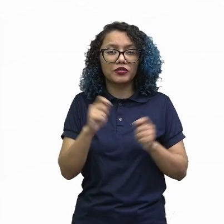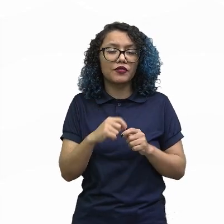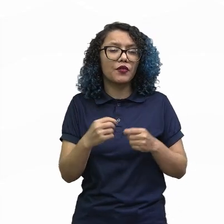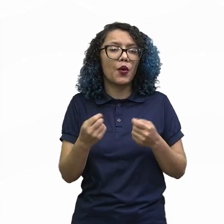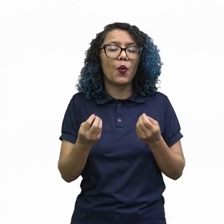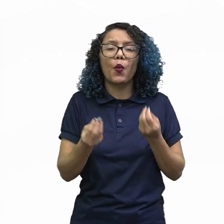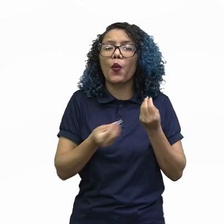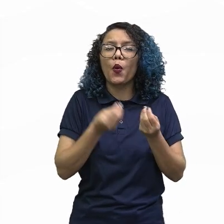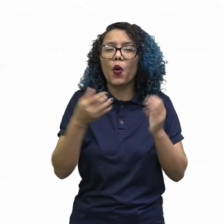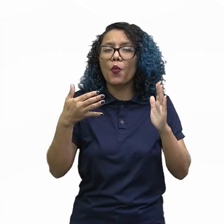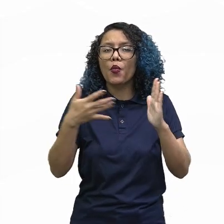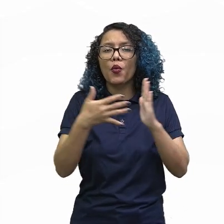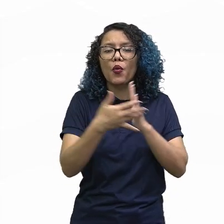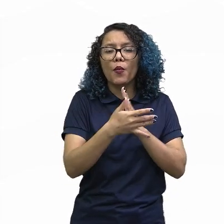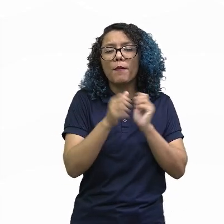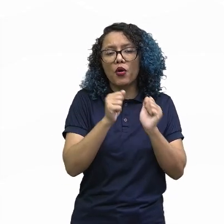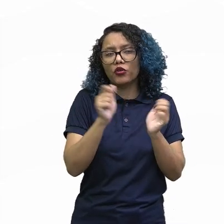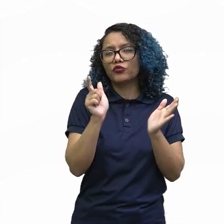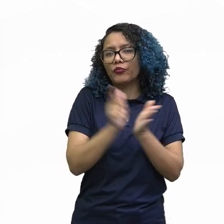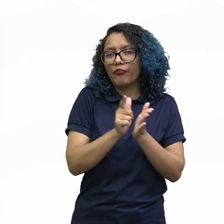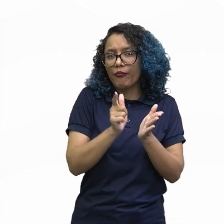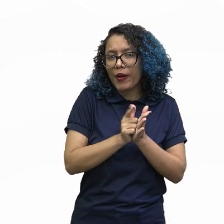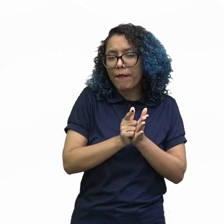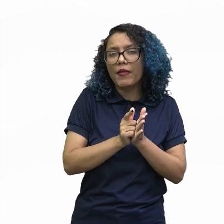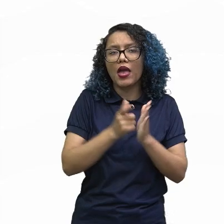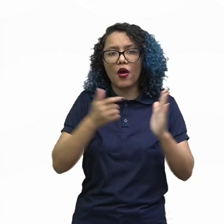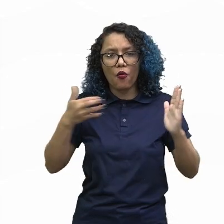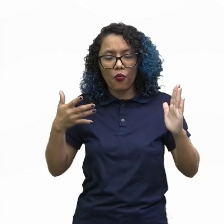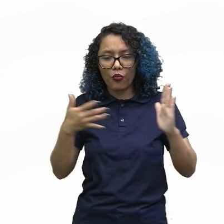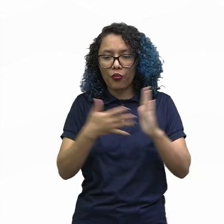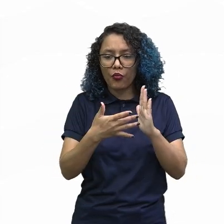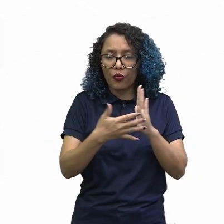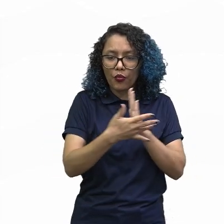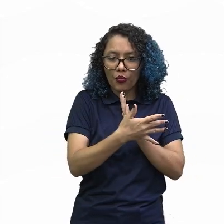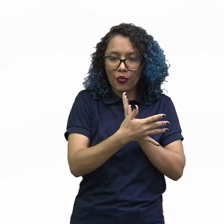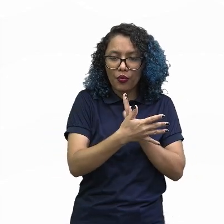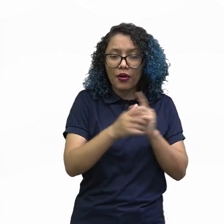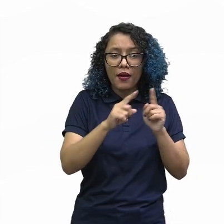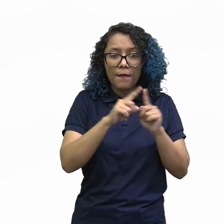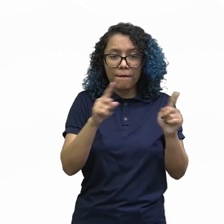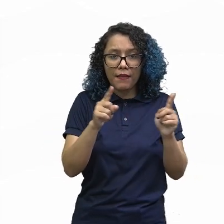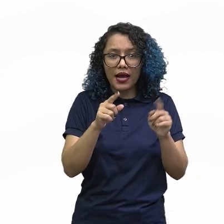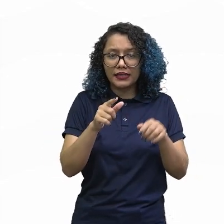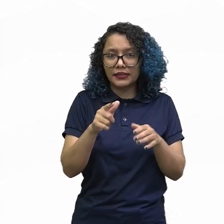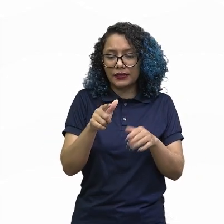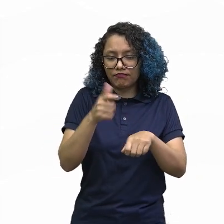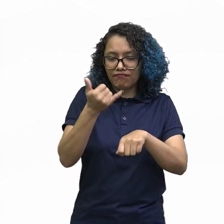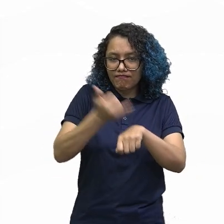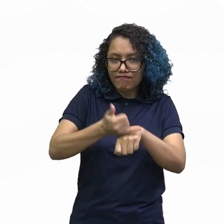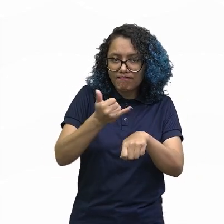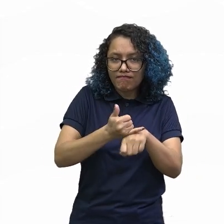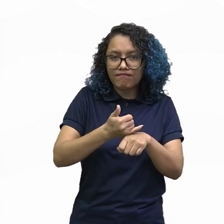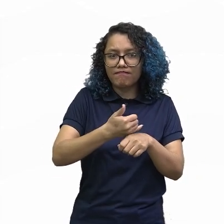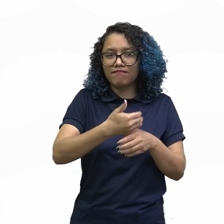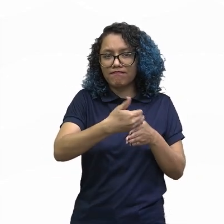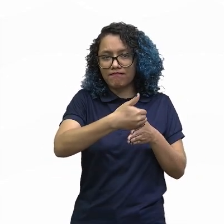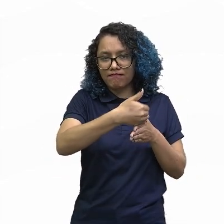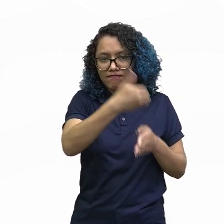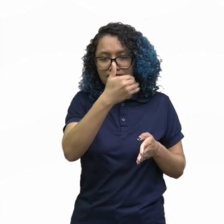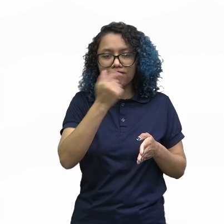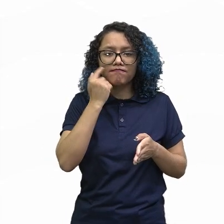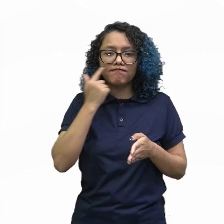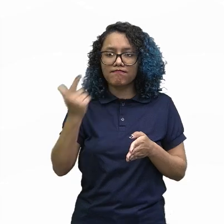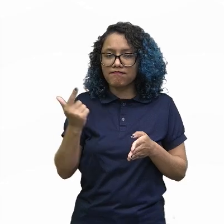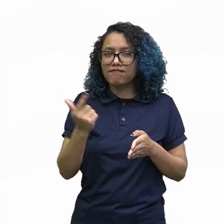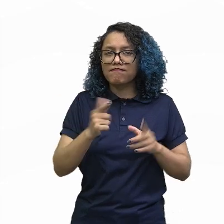podendo penetrar uma folha de papel, mas não uma placa de metal, como você observa